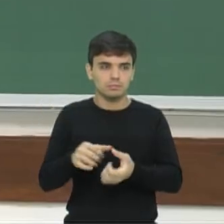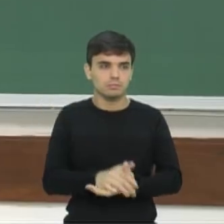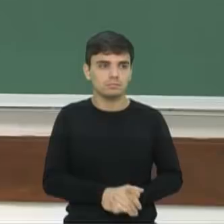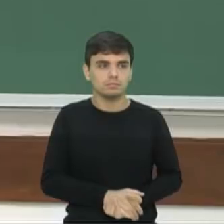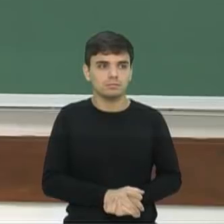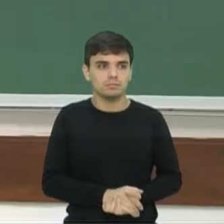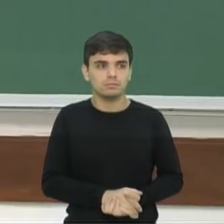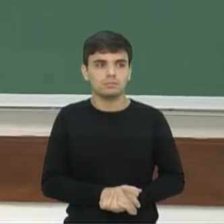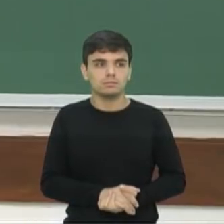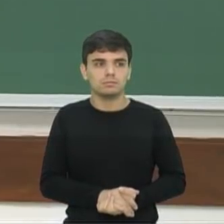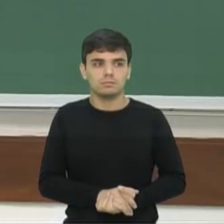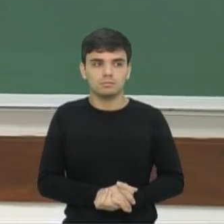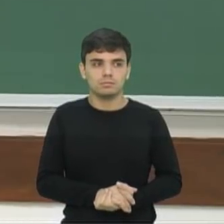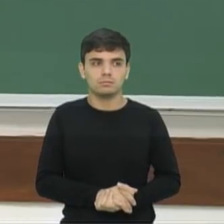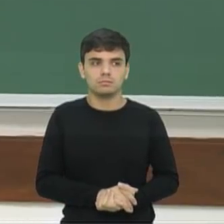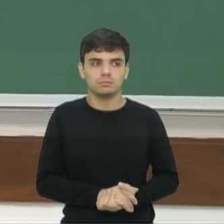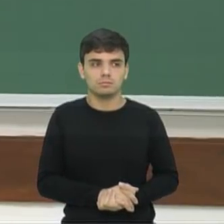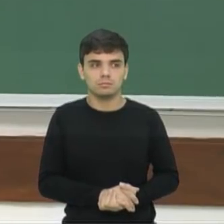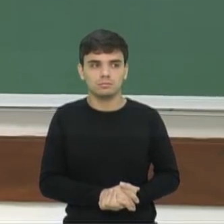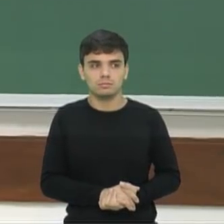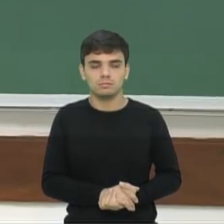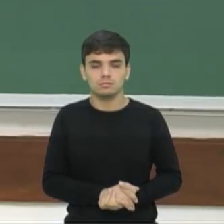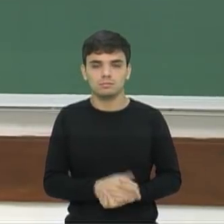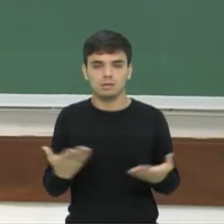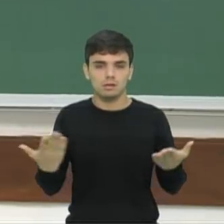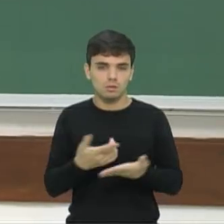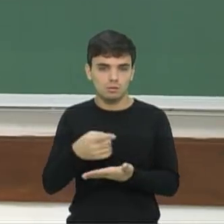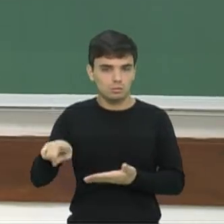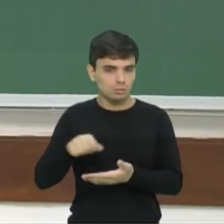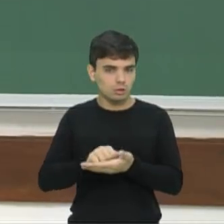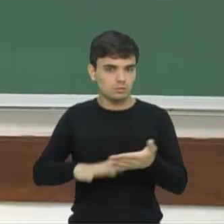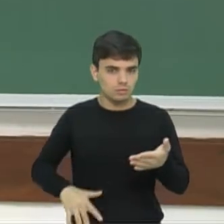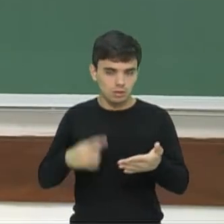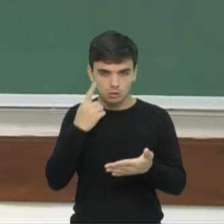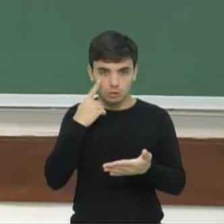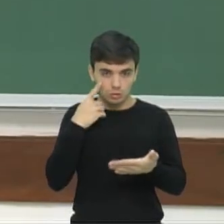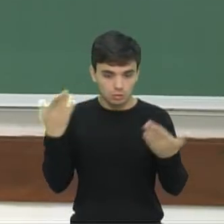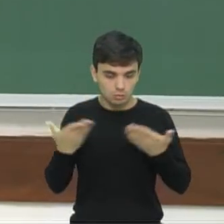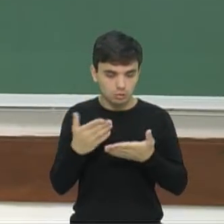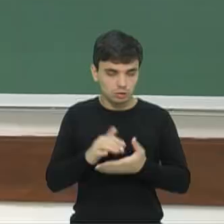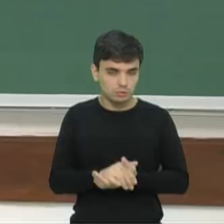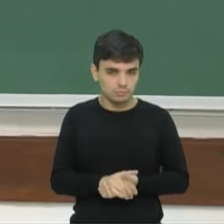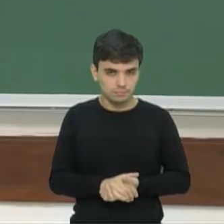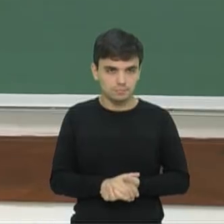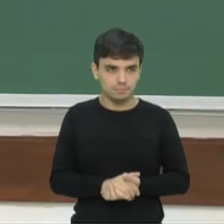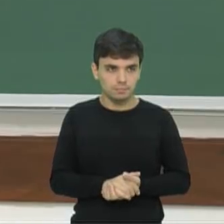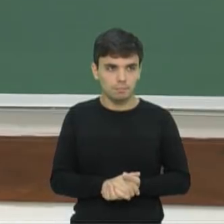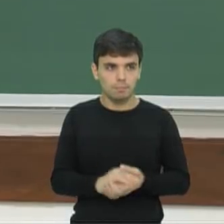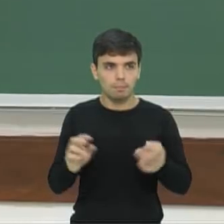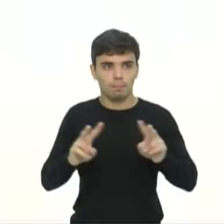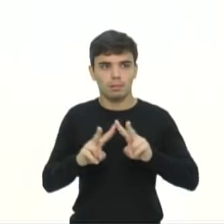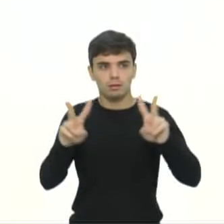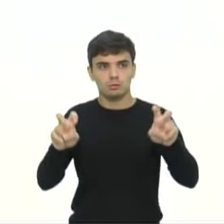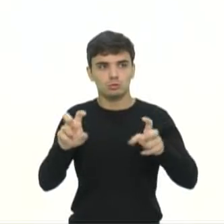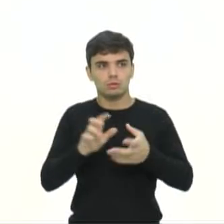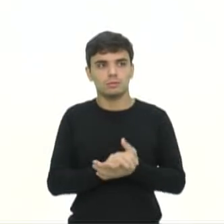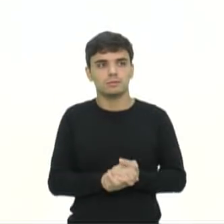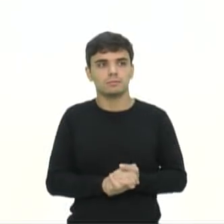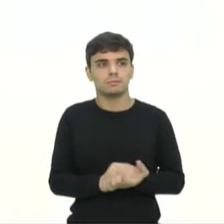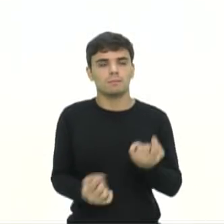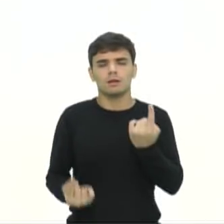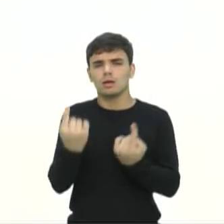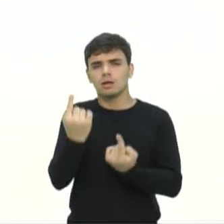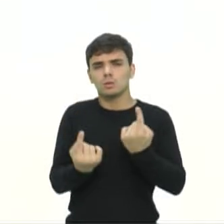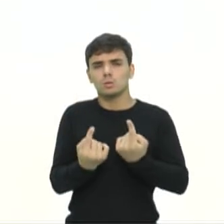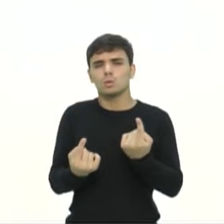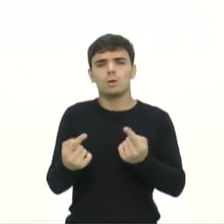curiosidades a vocês. Bora para o nosso último exercício, então. Temos mais um exercício na aula de hoje também, que fala o quê? Qual é a